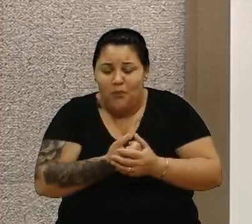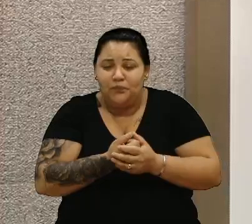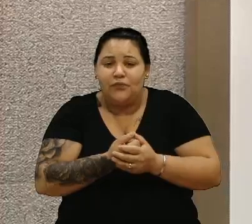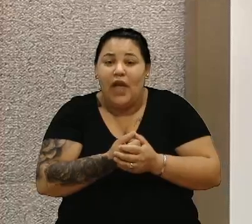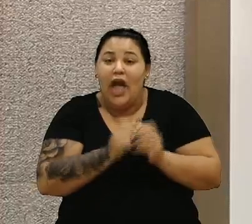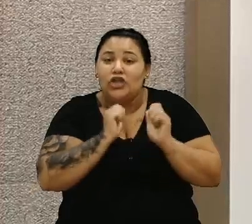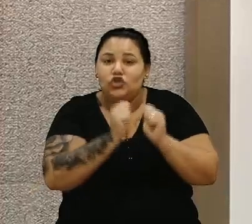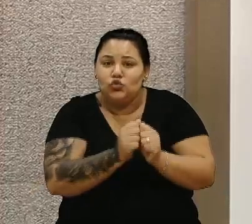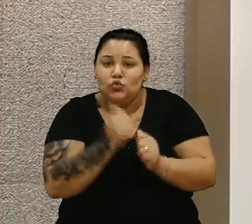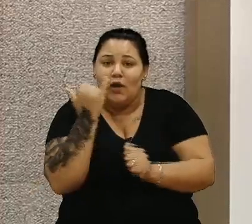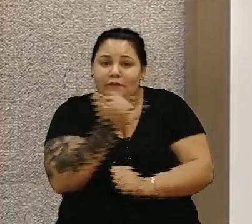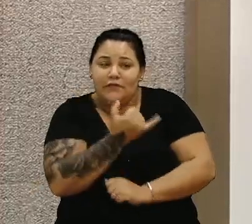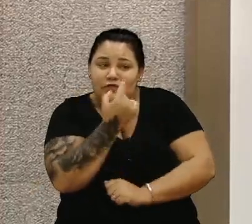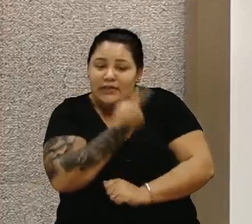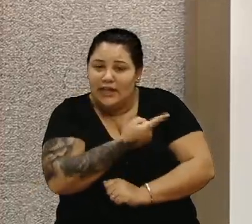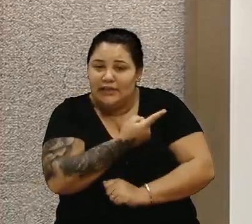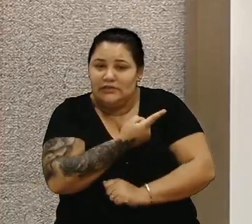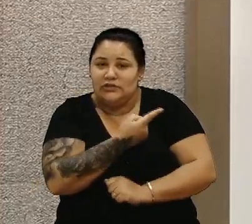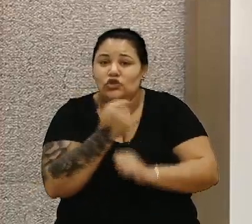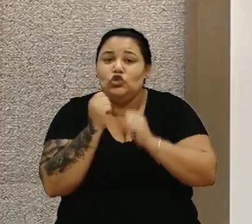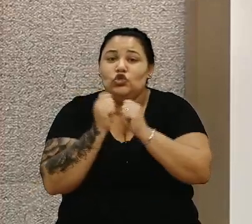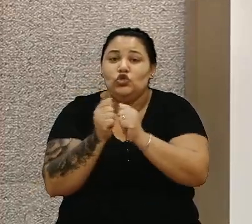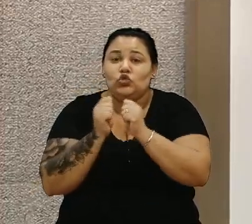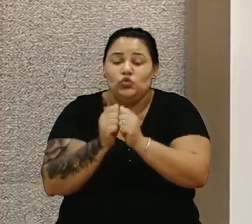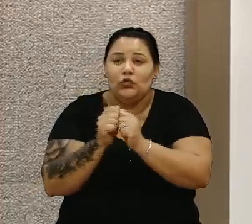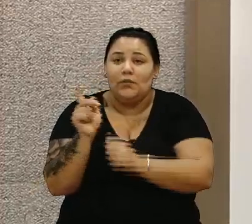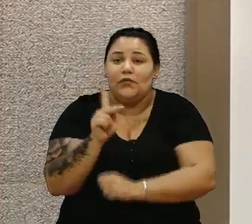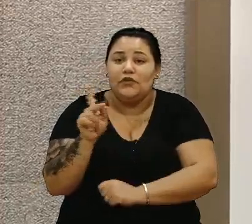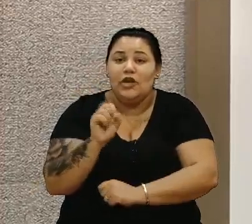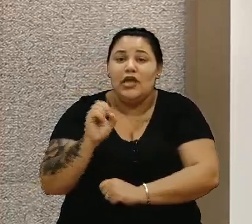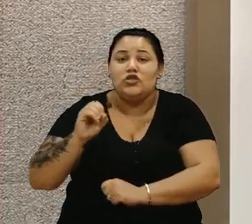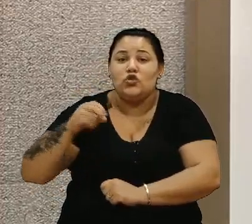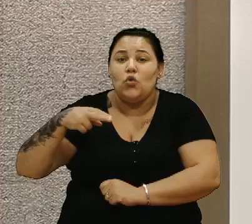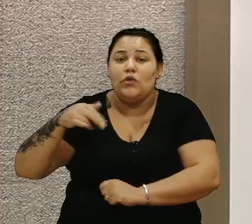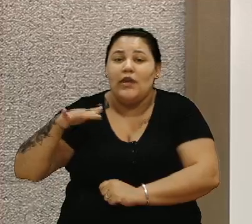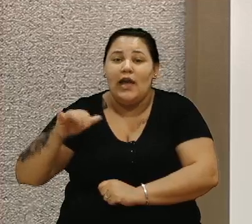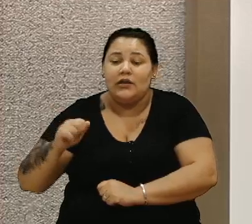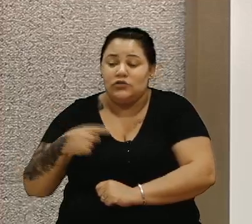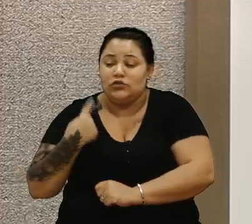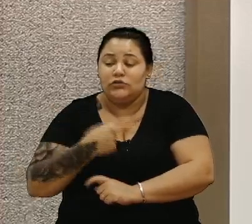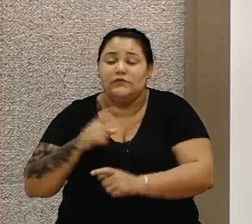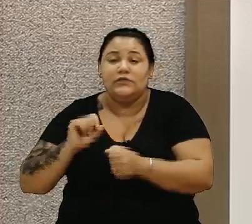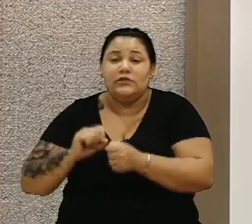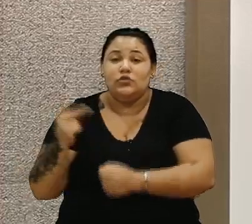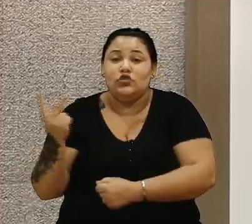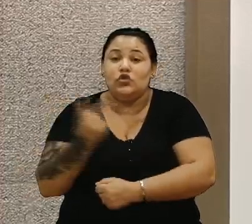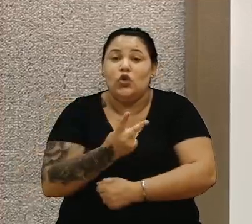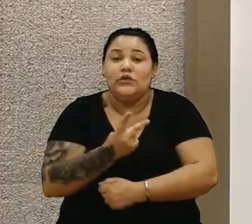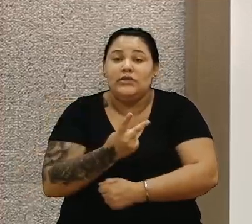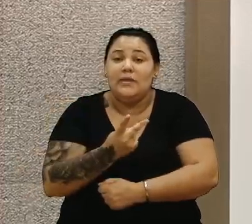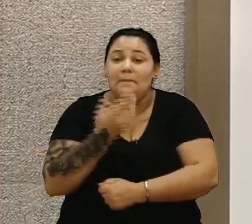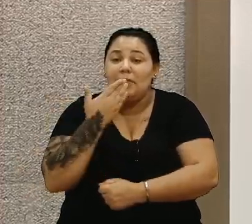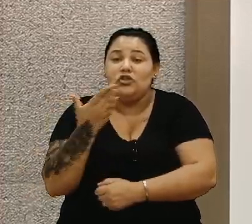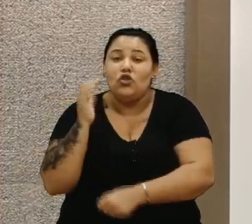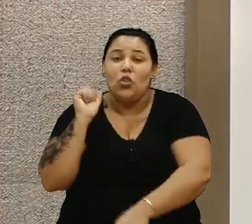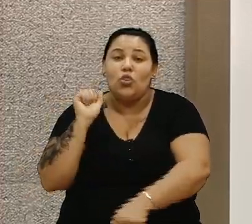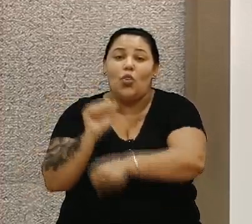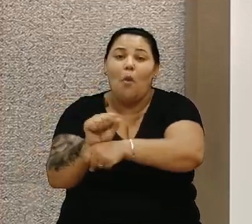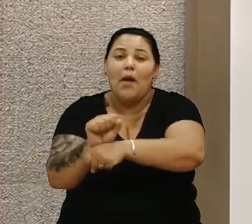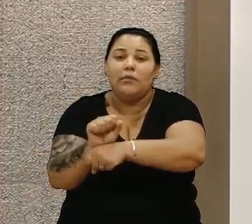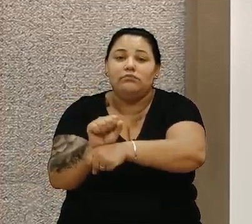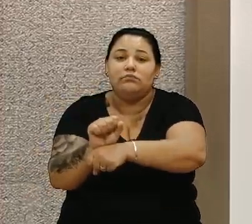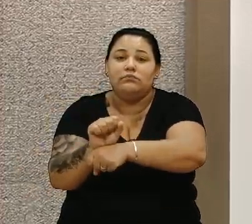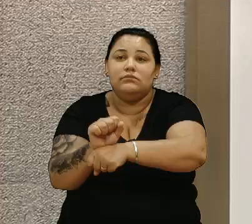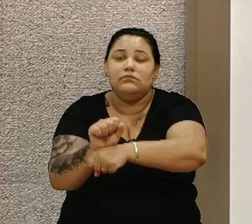Paulo, junto com a professora Sônia Frias, elaboramos os 2 pedidos de tombamento. Um feito pela